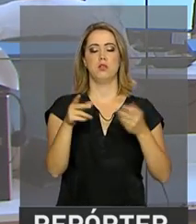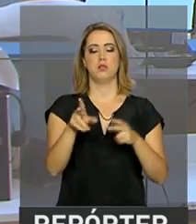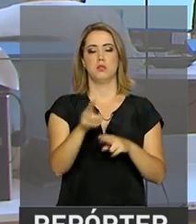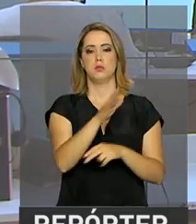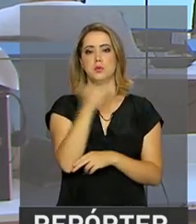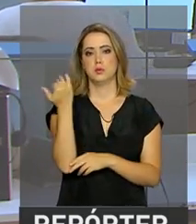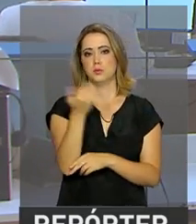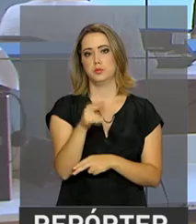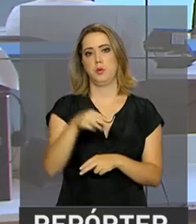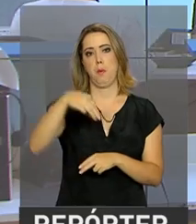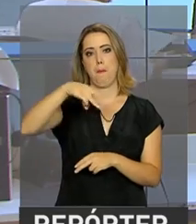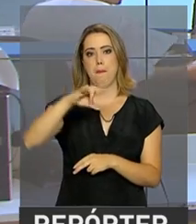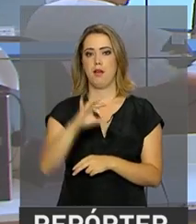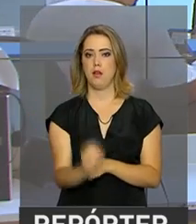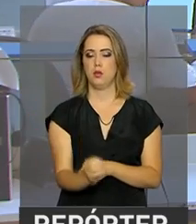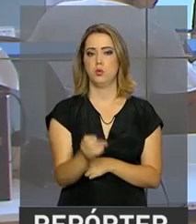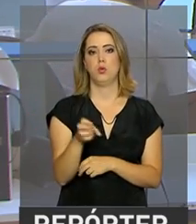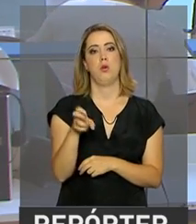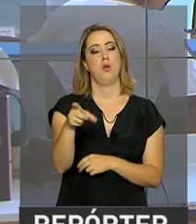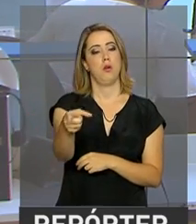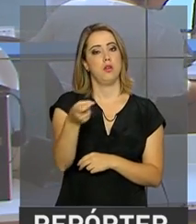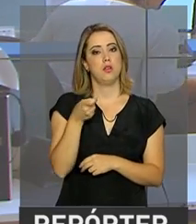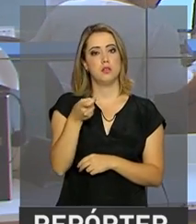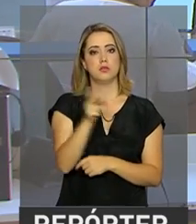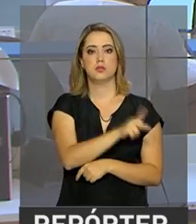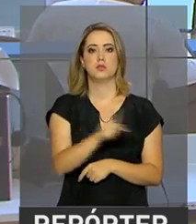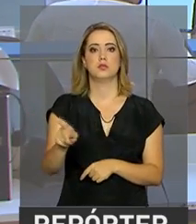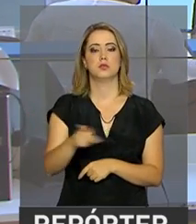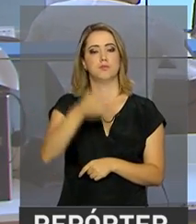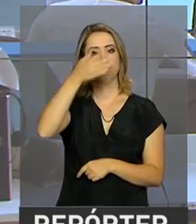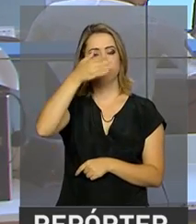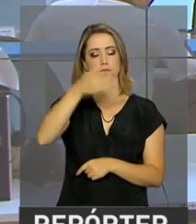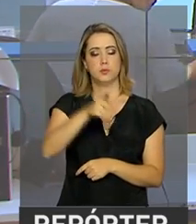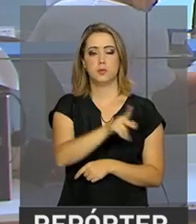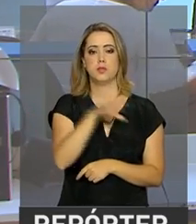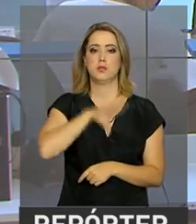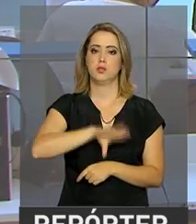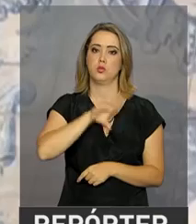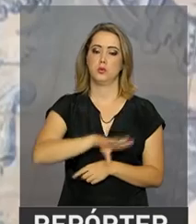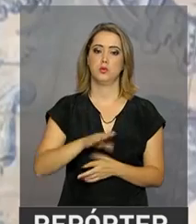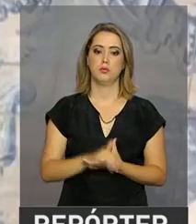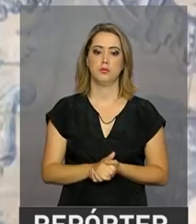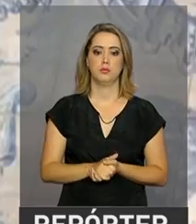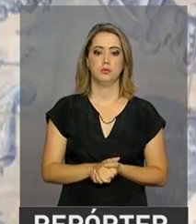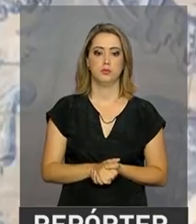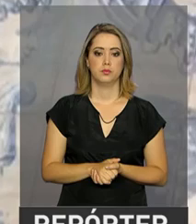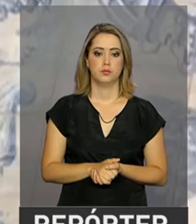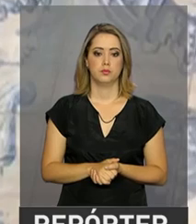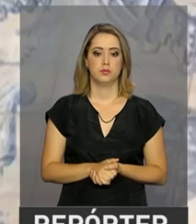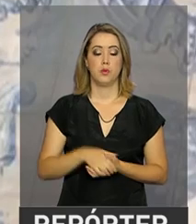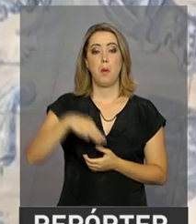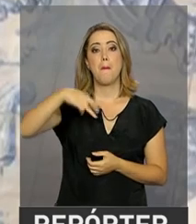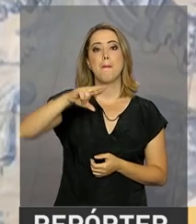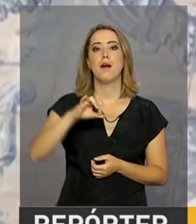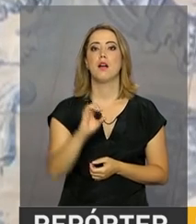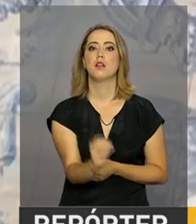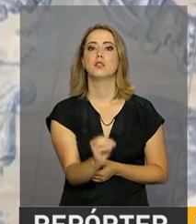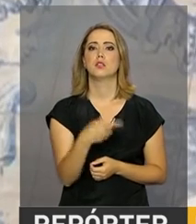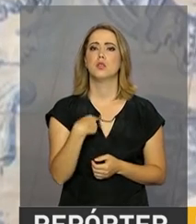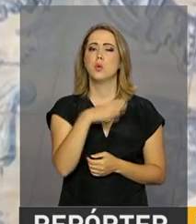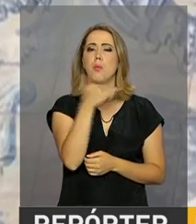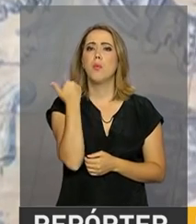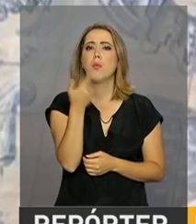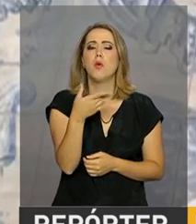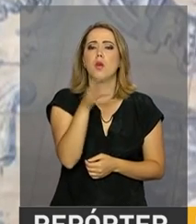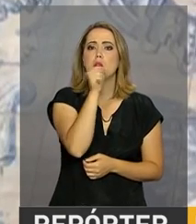ex-presidente do país como informa de Lisboa Marieta casaré Mário suares faleceu na tarde de